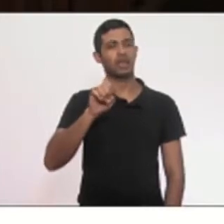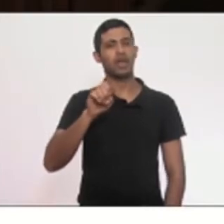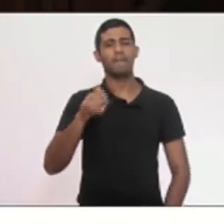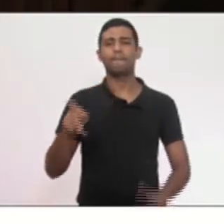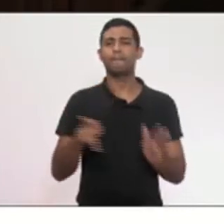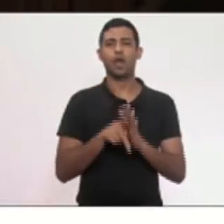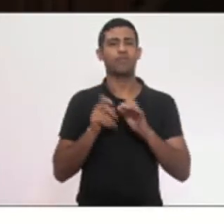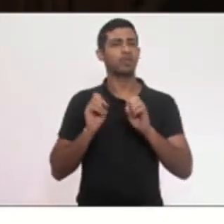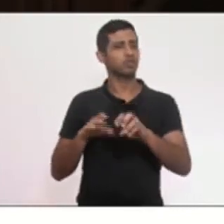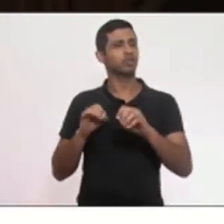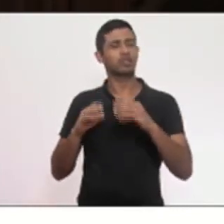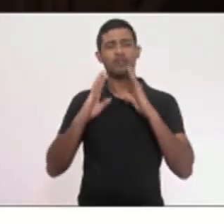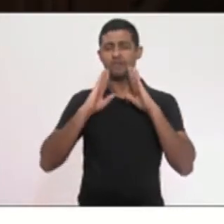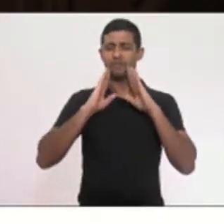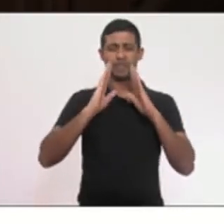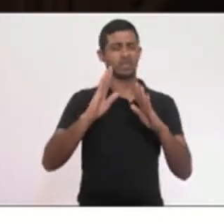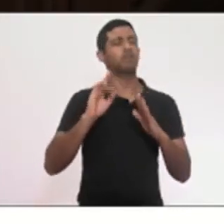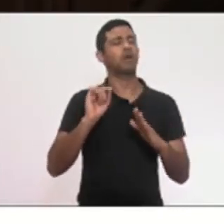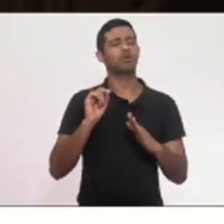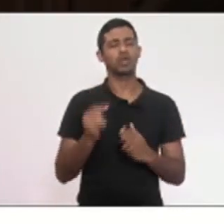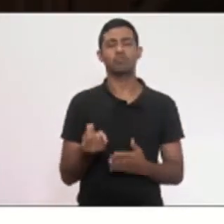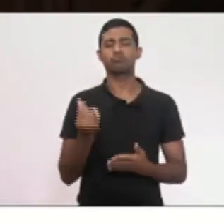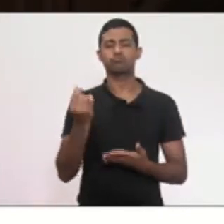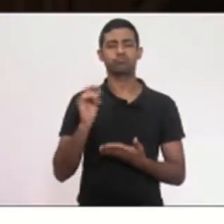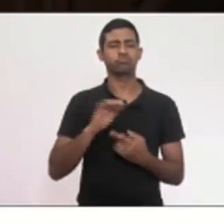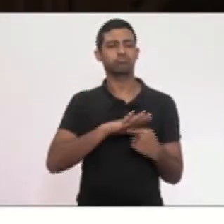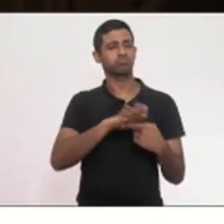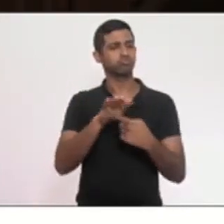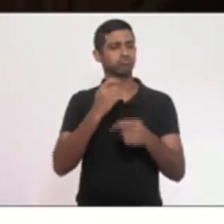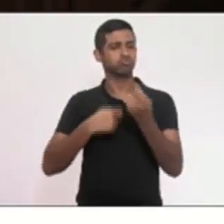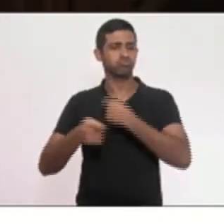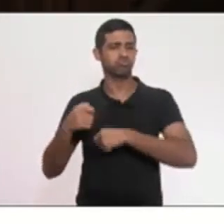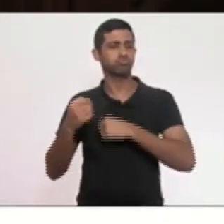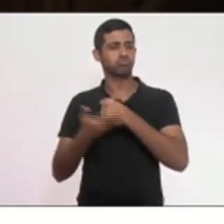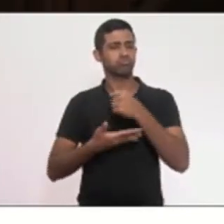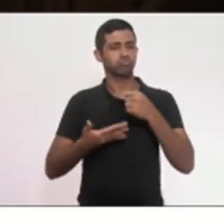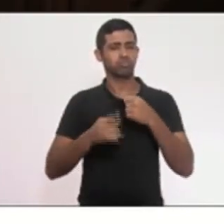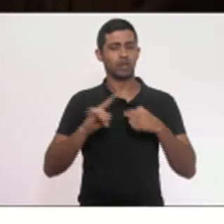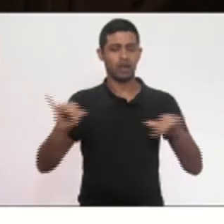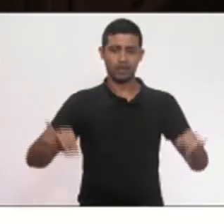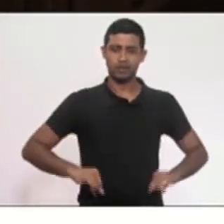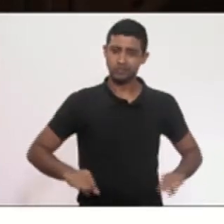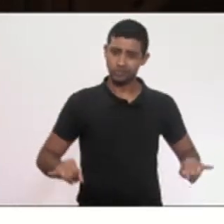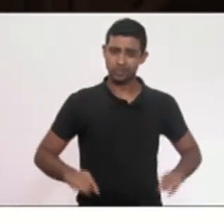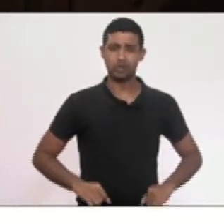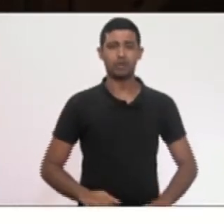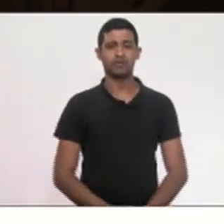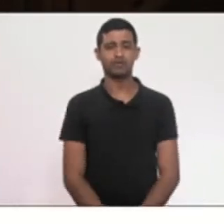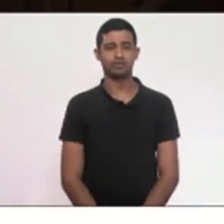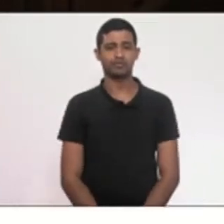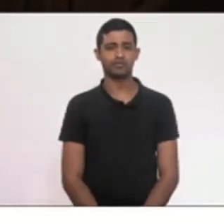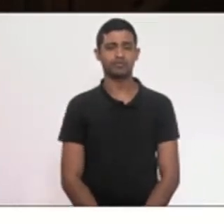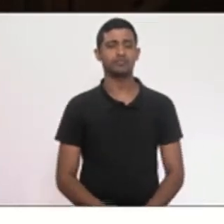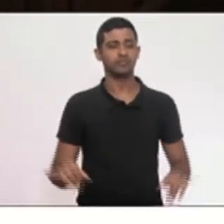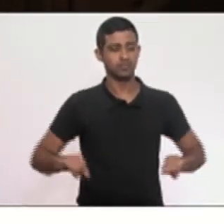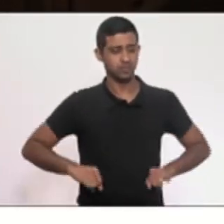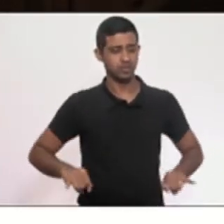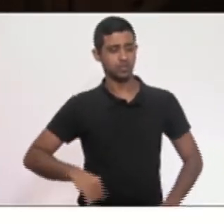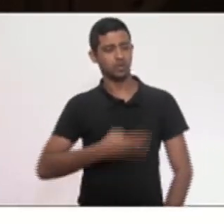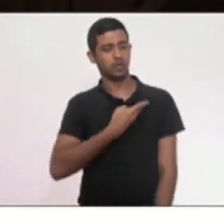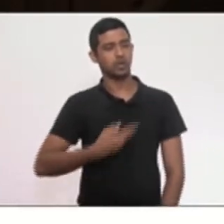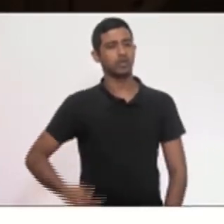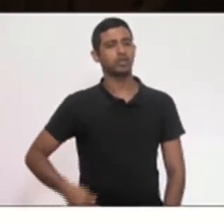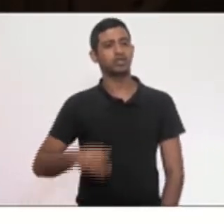principal fonte de financiamento da educação básica, que sofreu no governo Jair